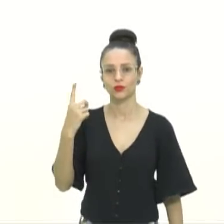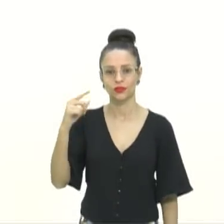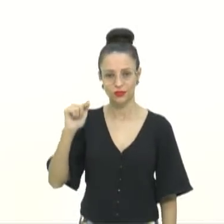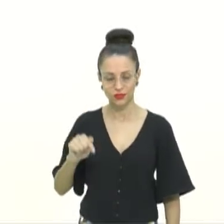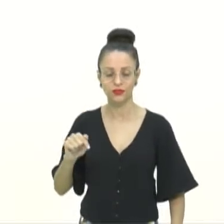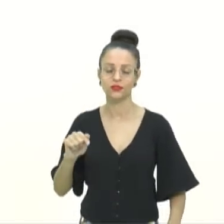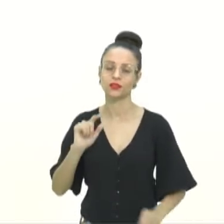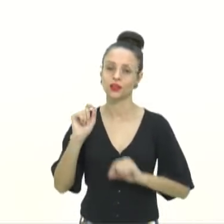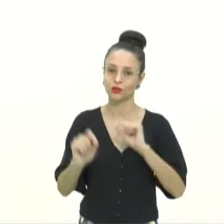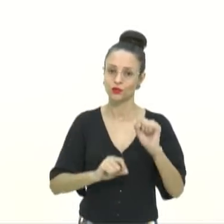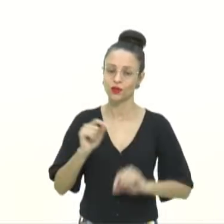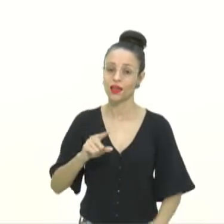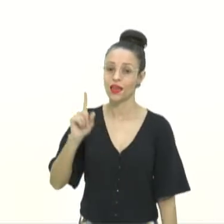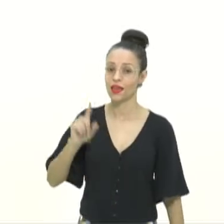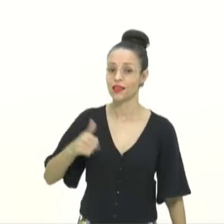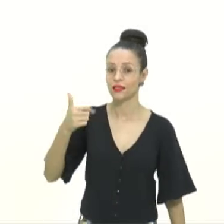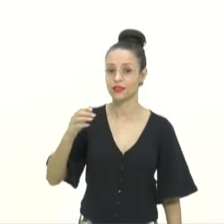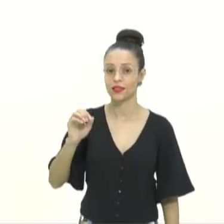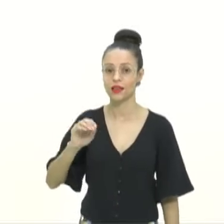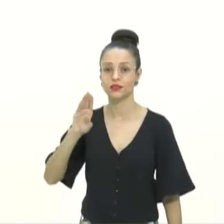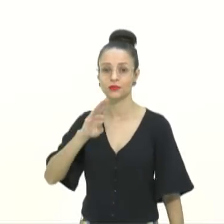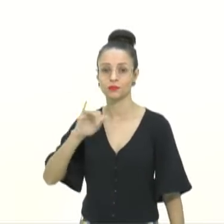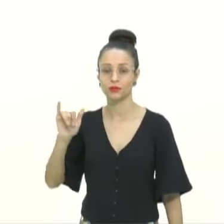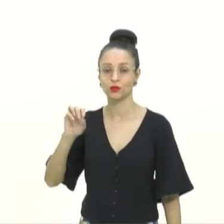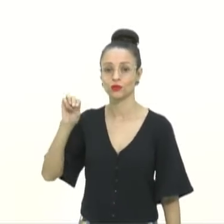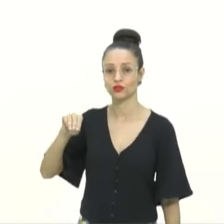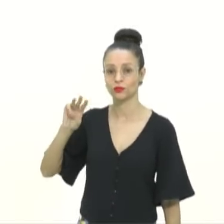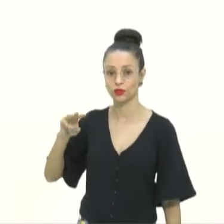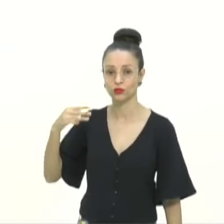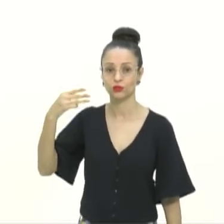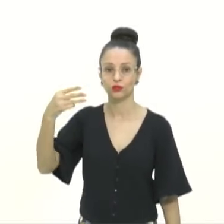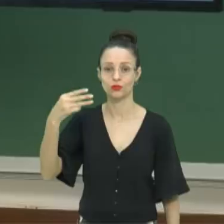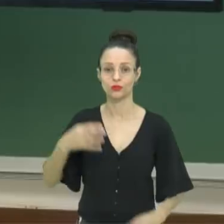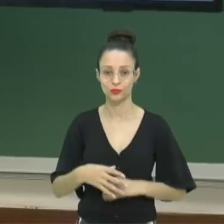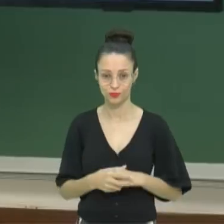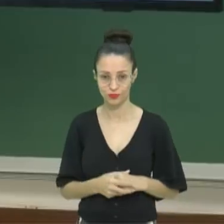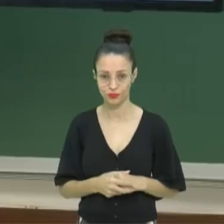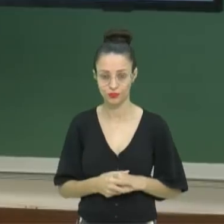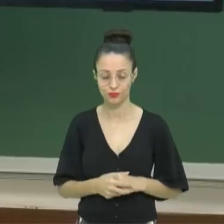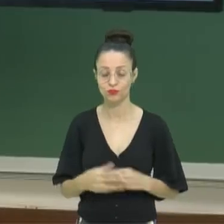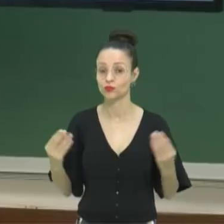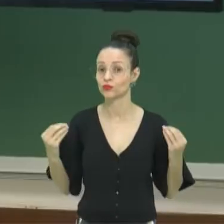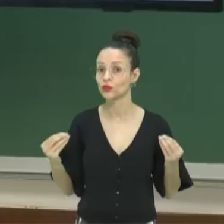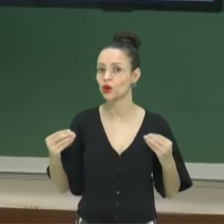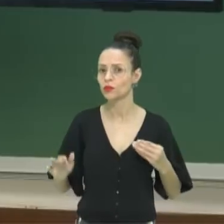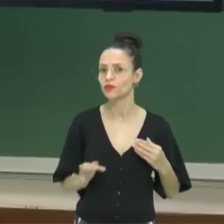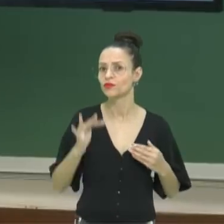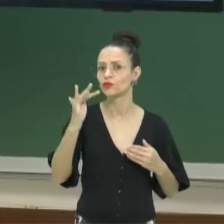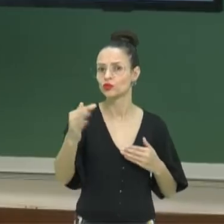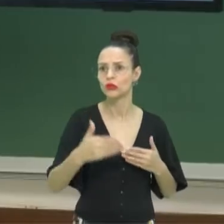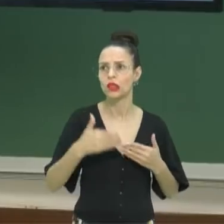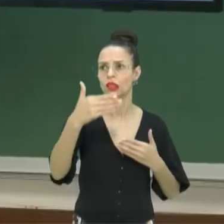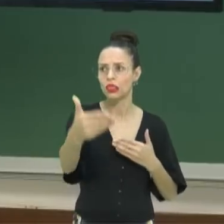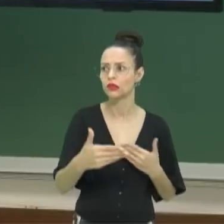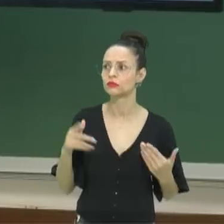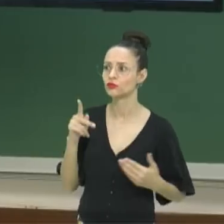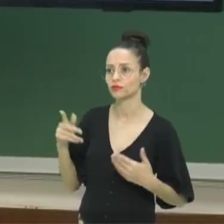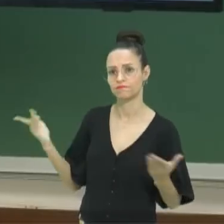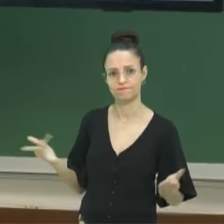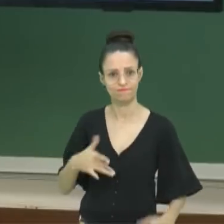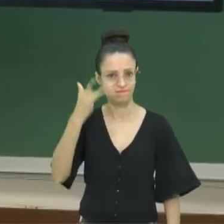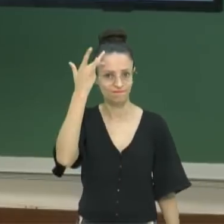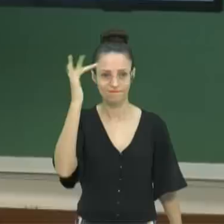2017, que foram de 10 bilhões de metros cúbicos. Como é que vai ser isso, professora? Não